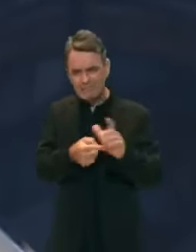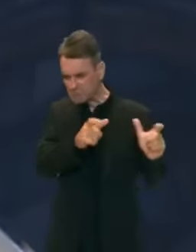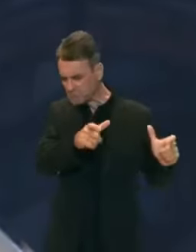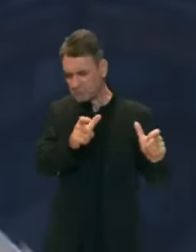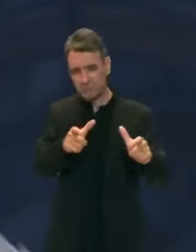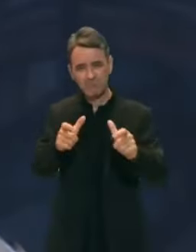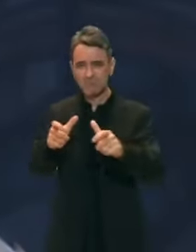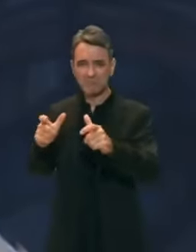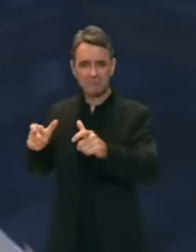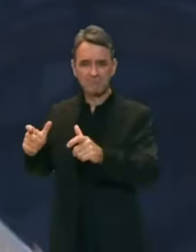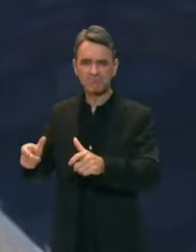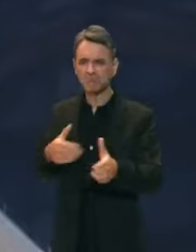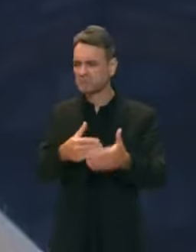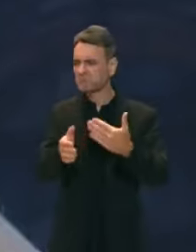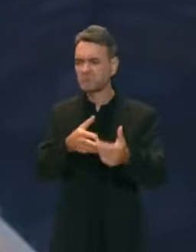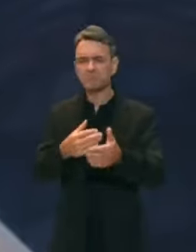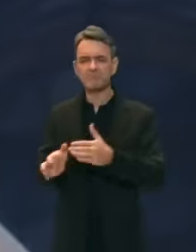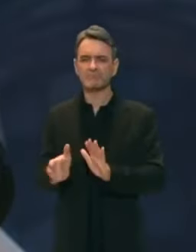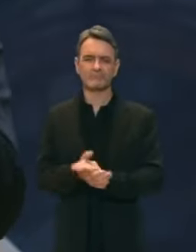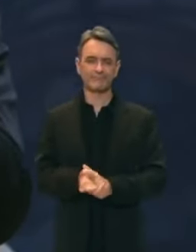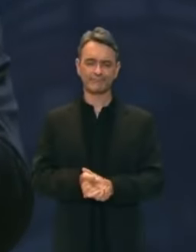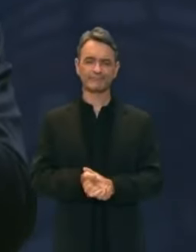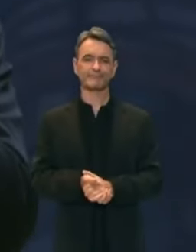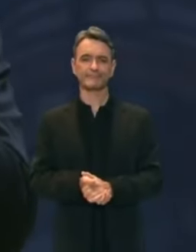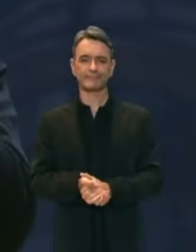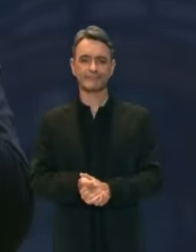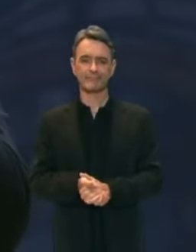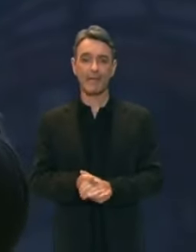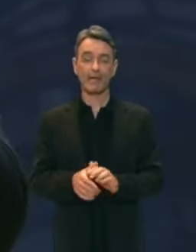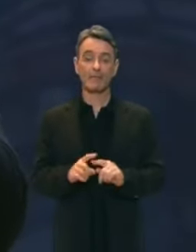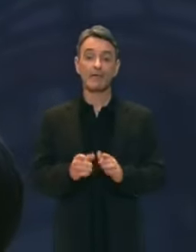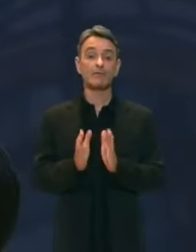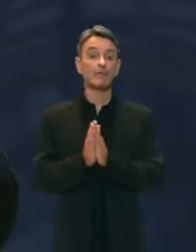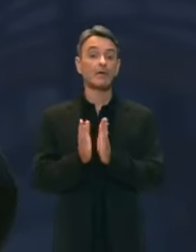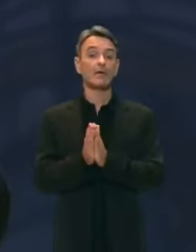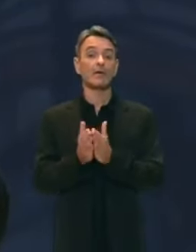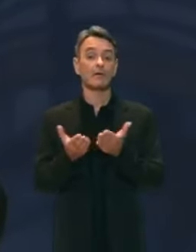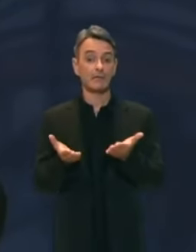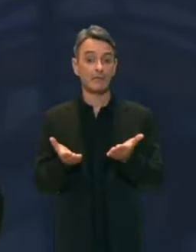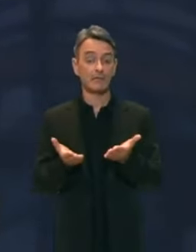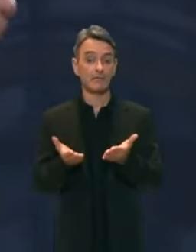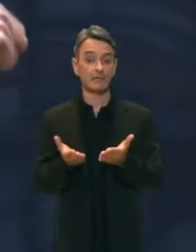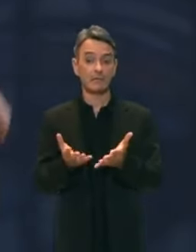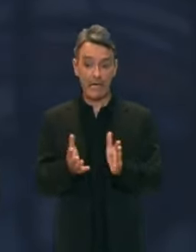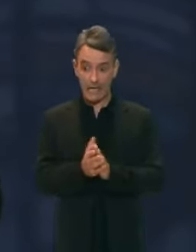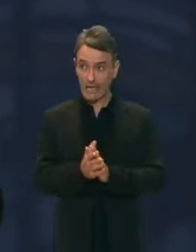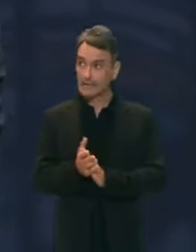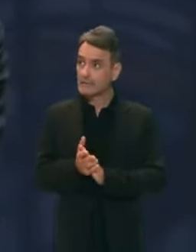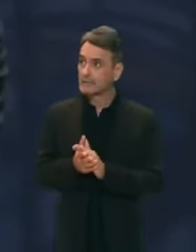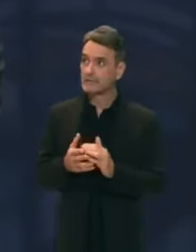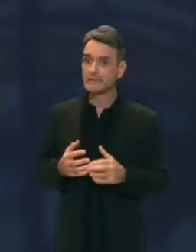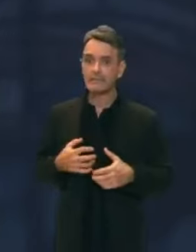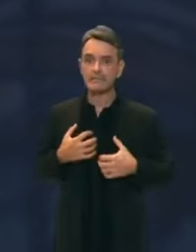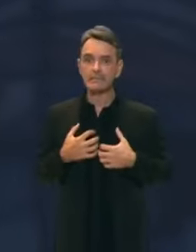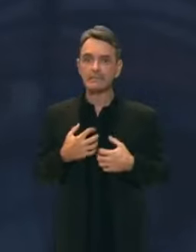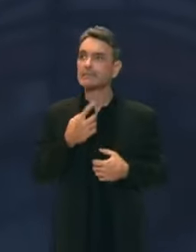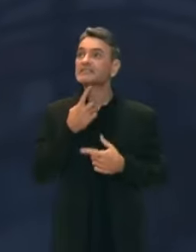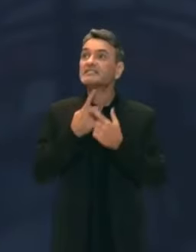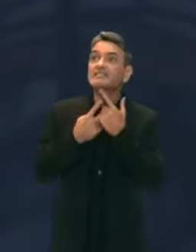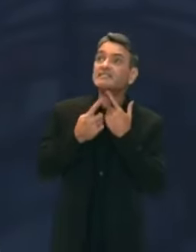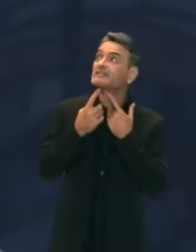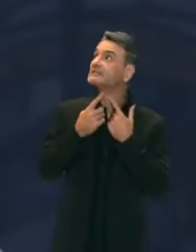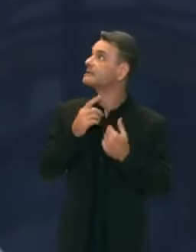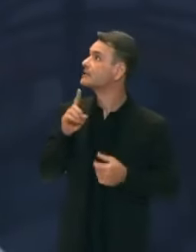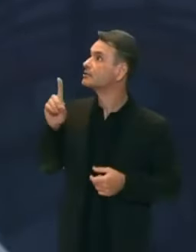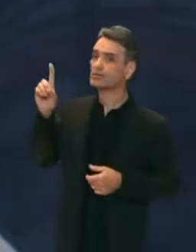você esteja. Mas eu vou orar para você ter fome de Deus e